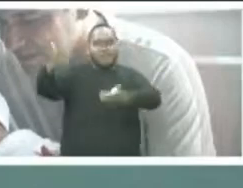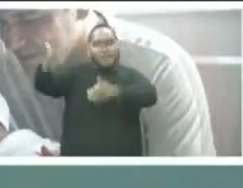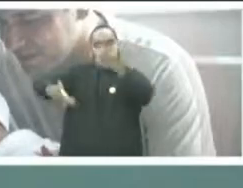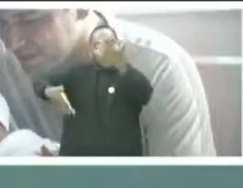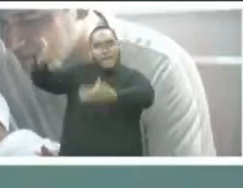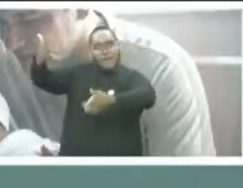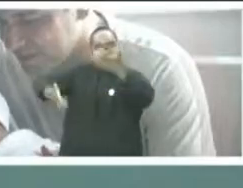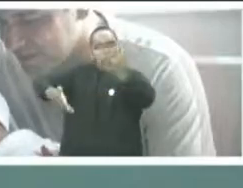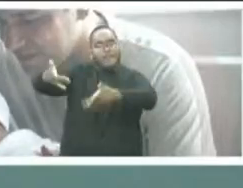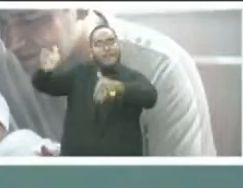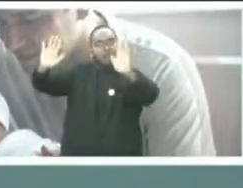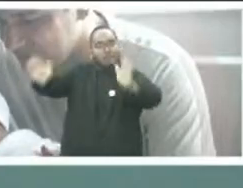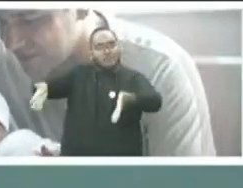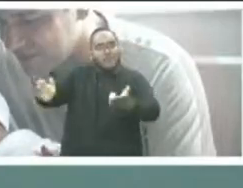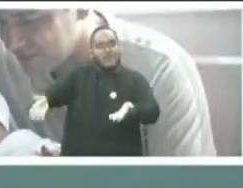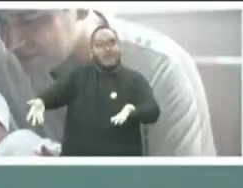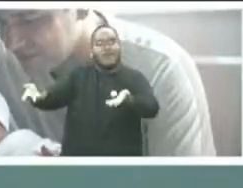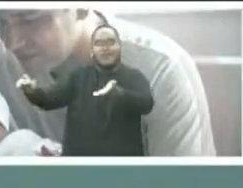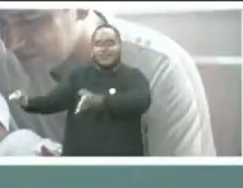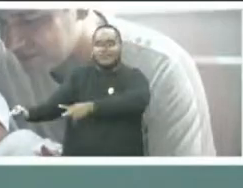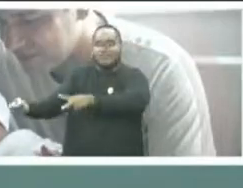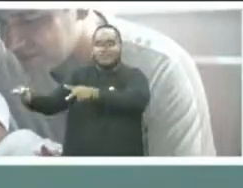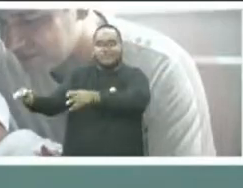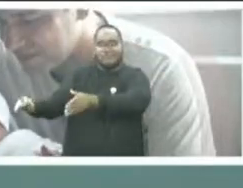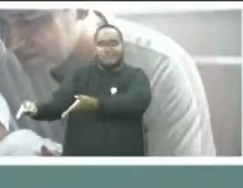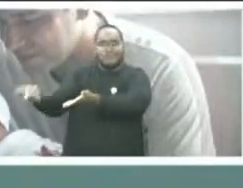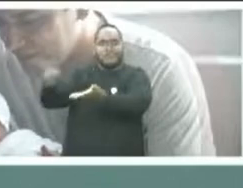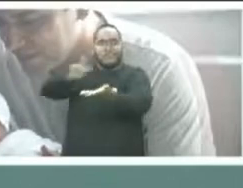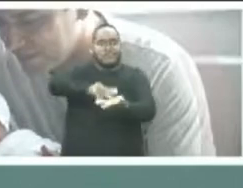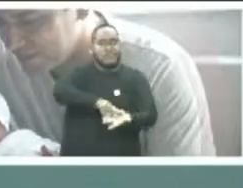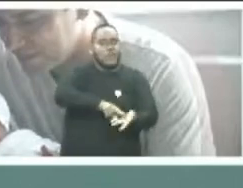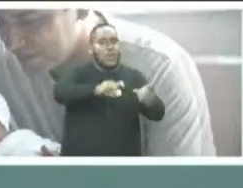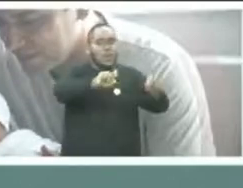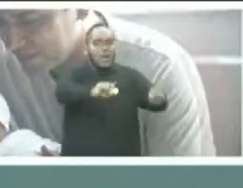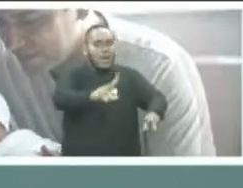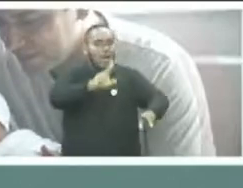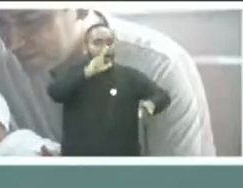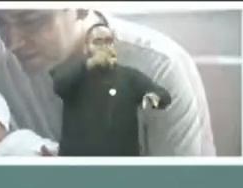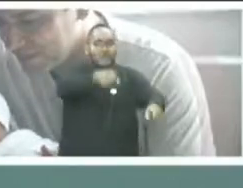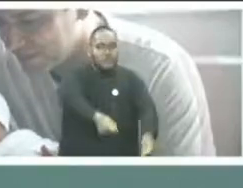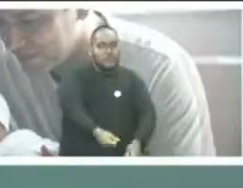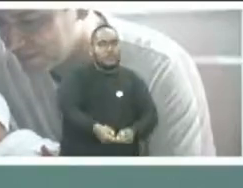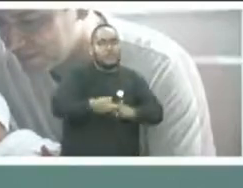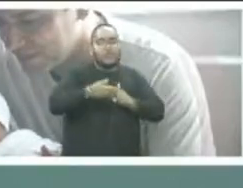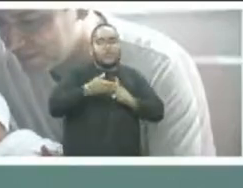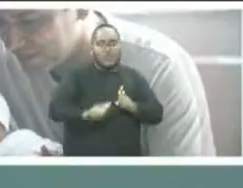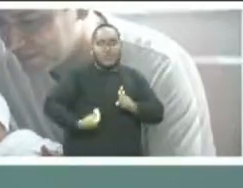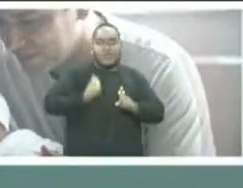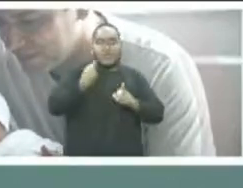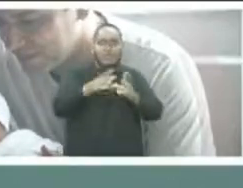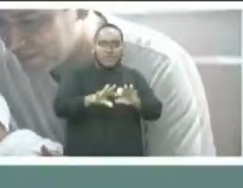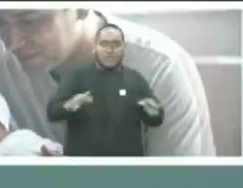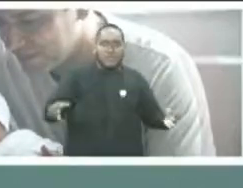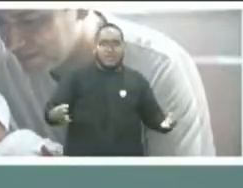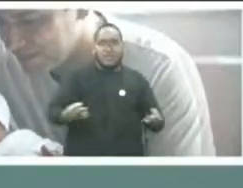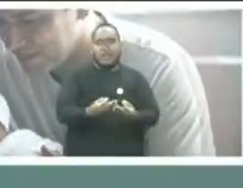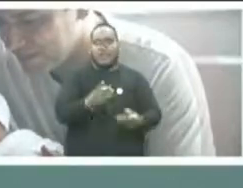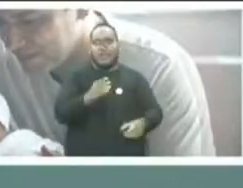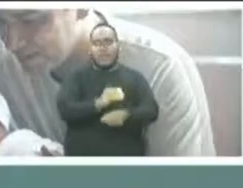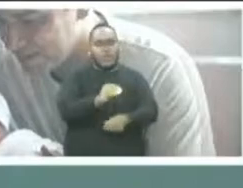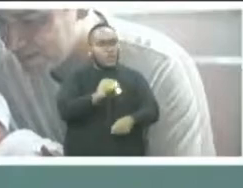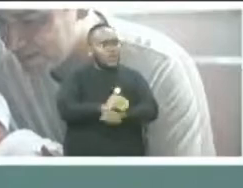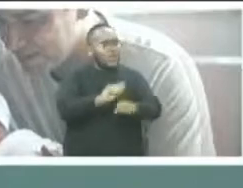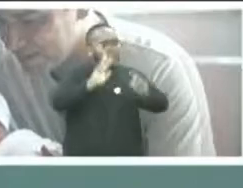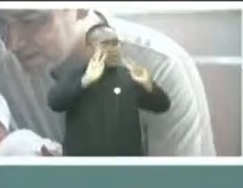compartilhados que traduzem, na prática, a força do acolhimento, da presença da família e do cuidado humanizado.